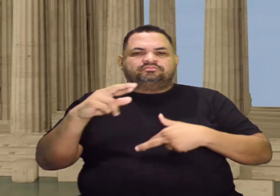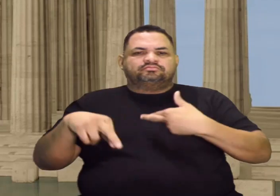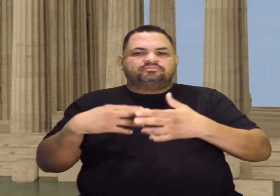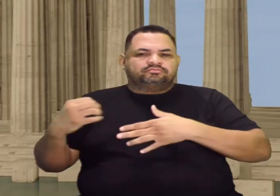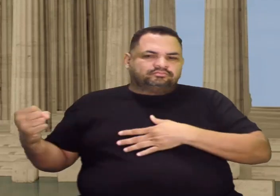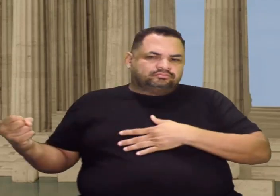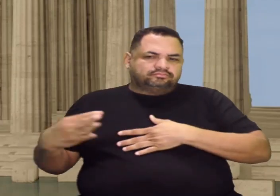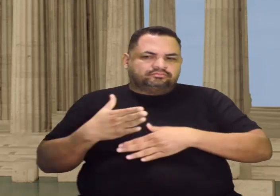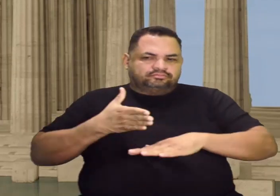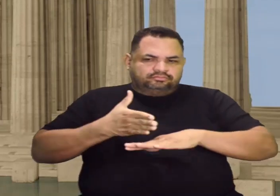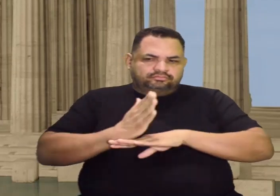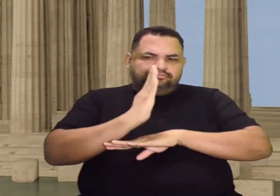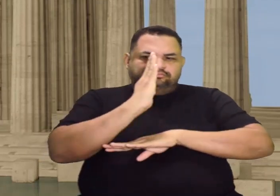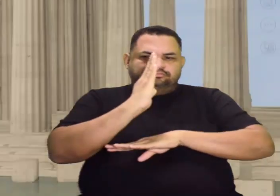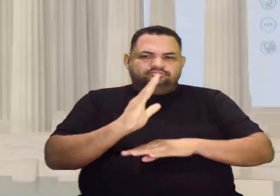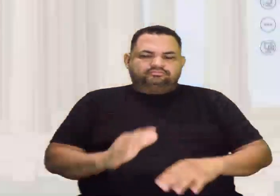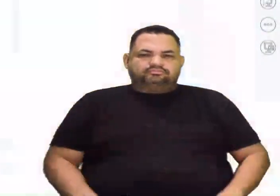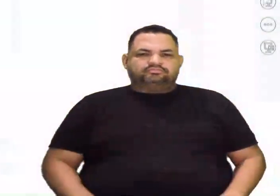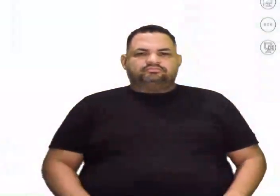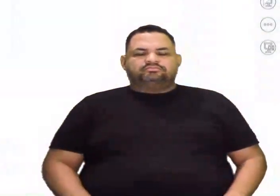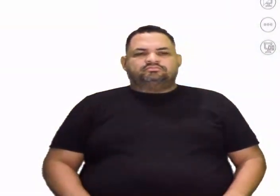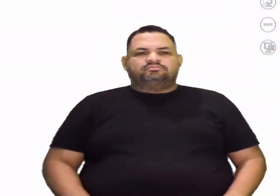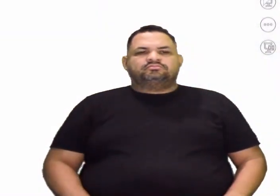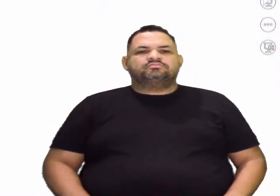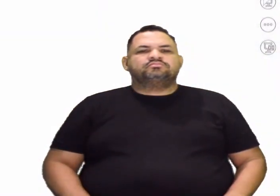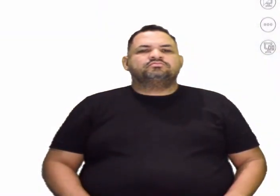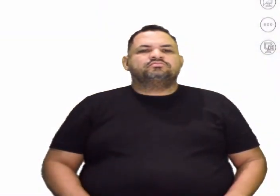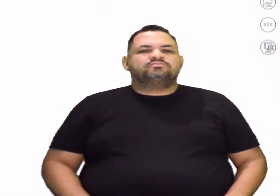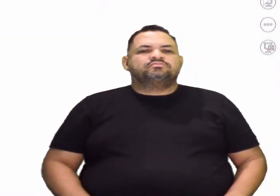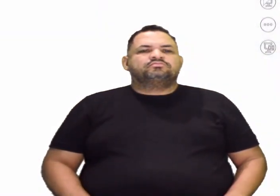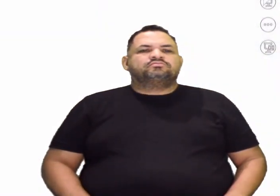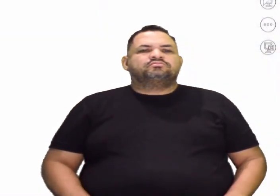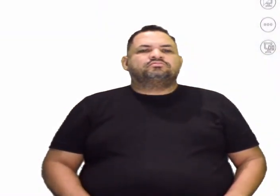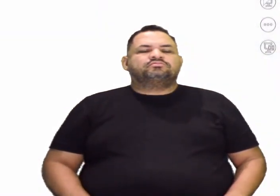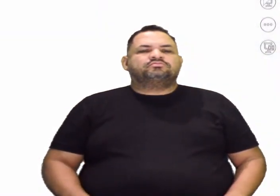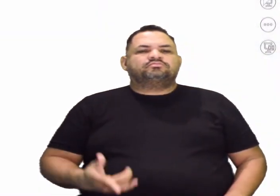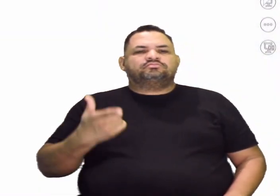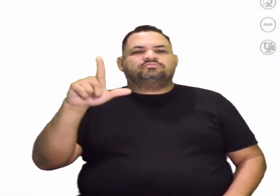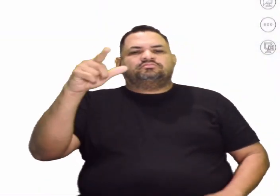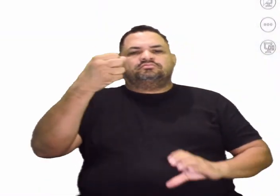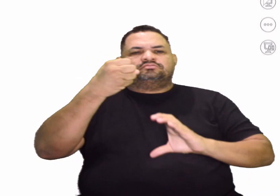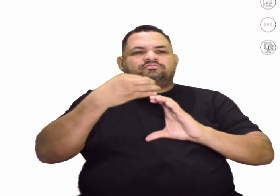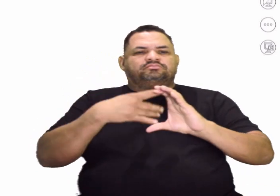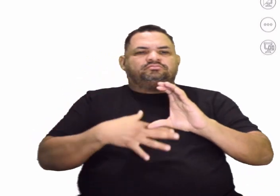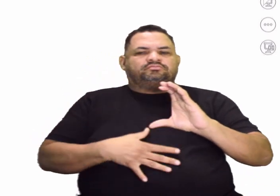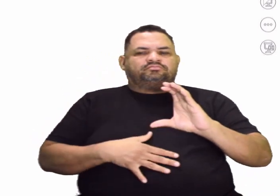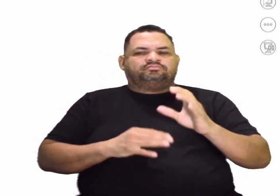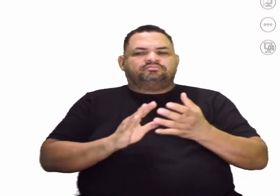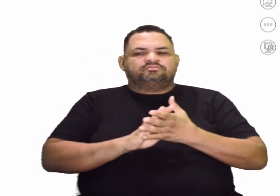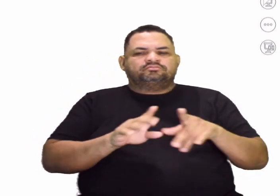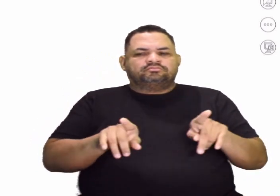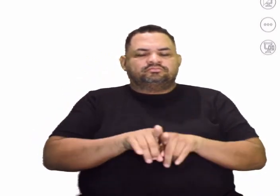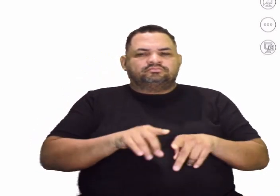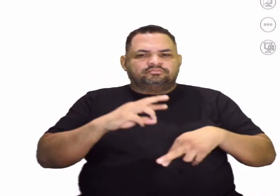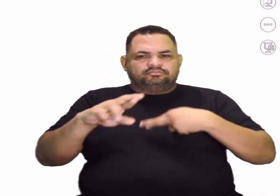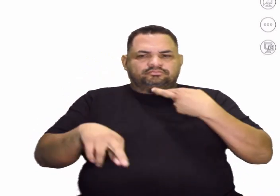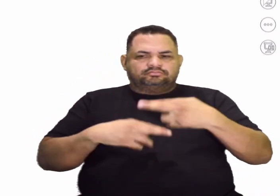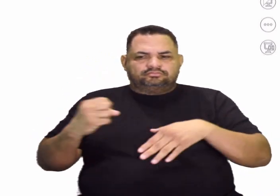isso, ok? Vamos lá, continuando ali. Outras características que vieram no